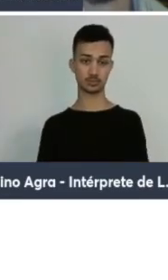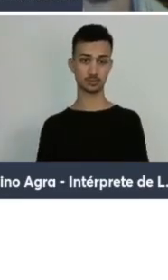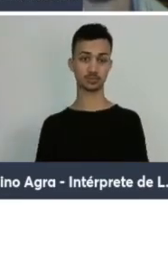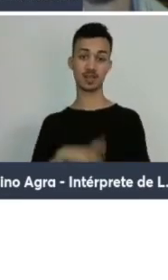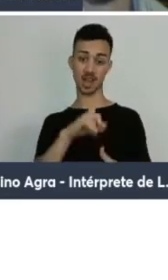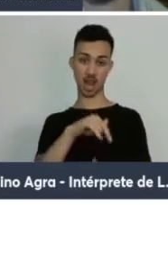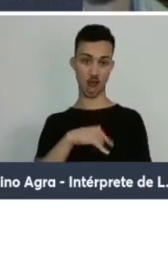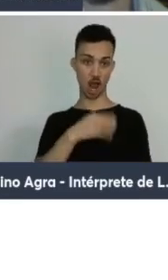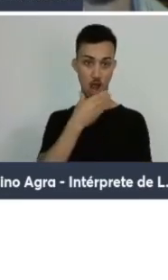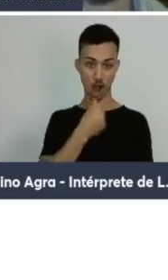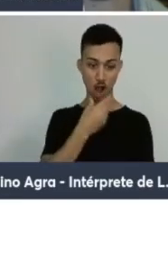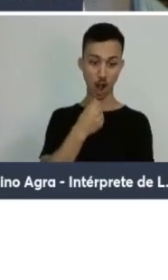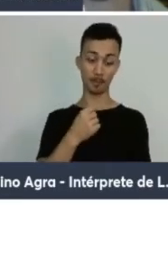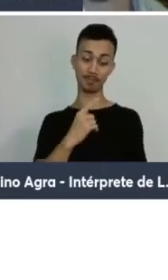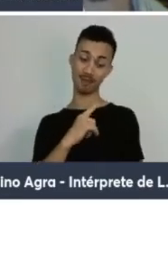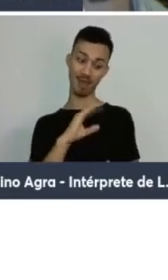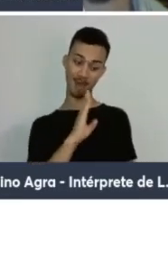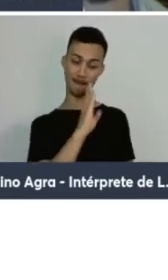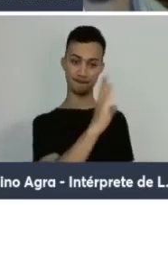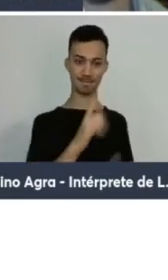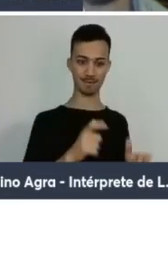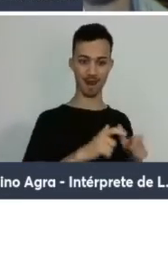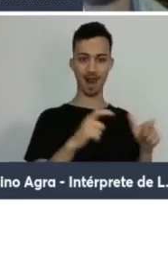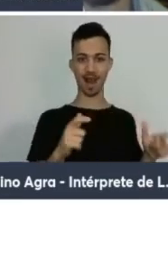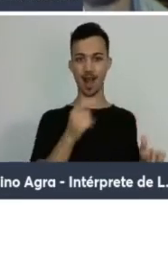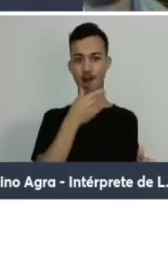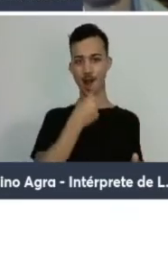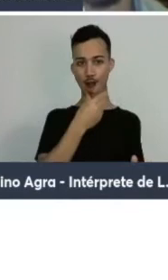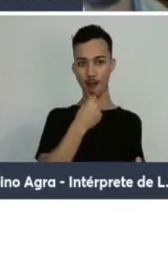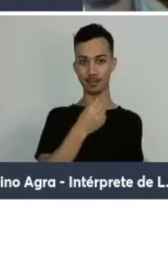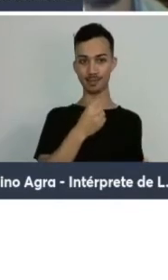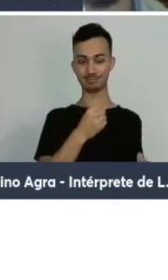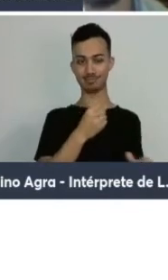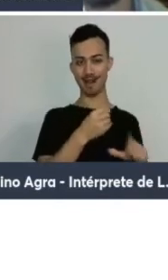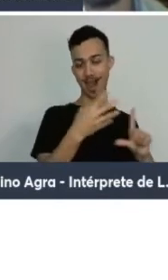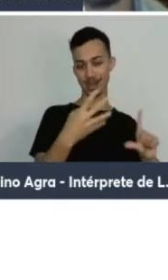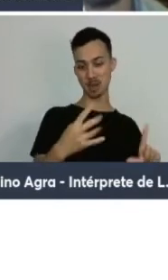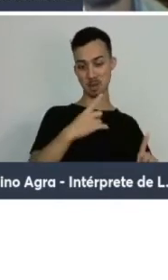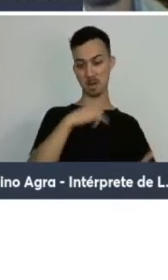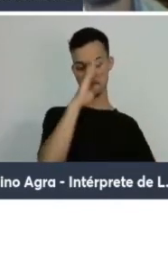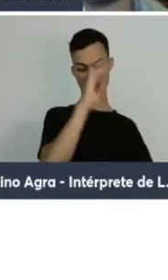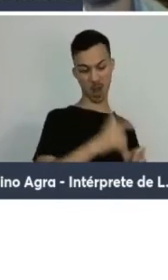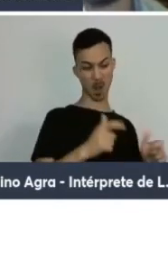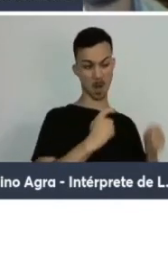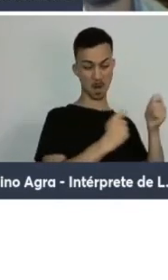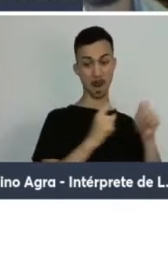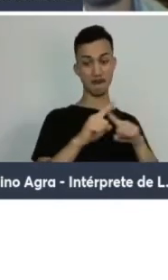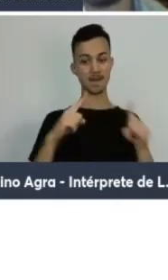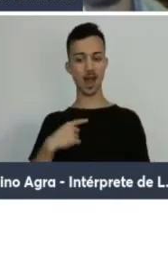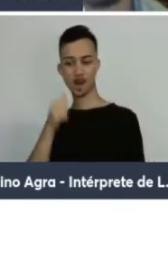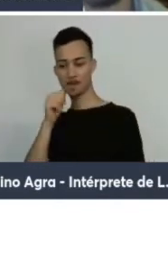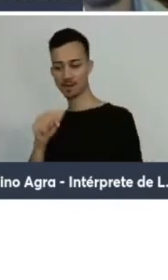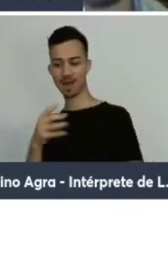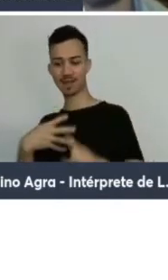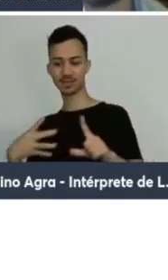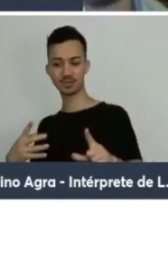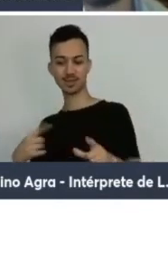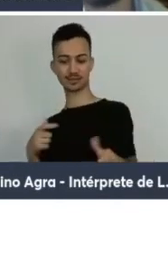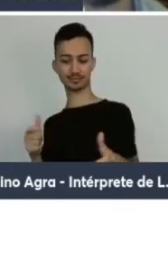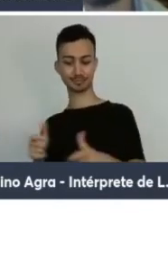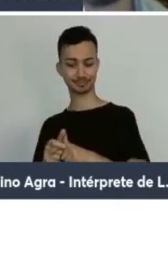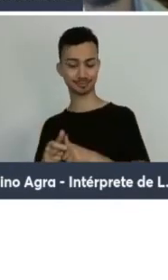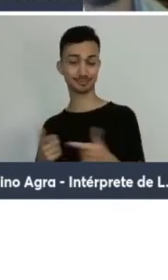mas era derrubar o sistema era o problema, né? Então a gente, eu acabei ficando muito mais